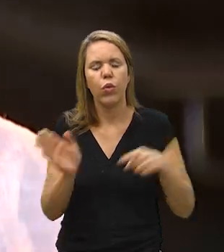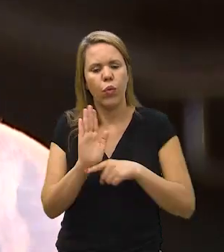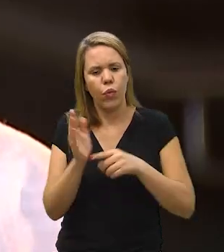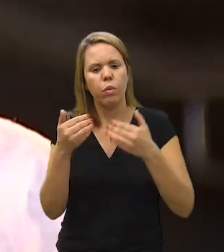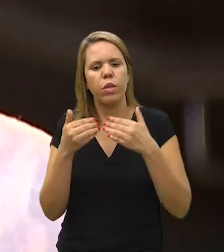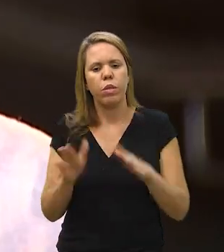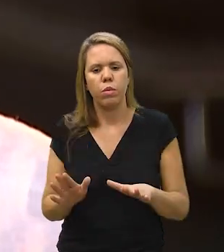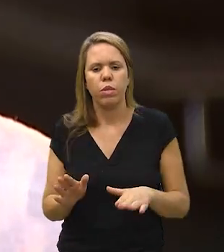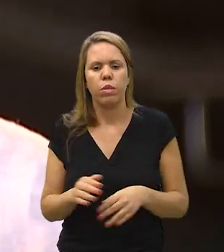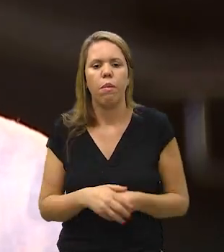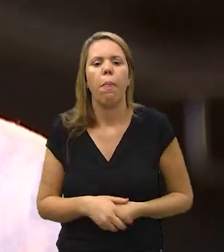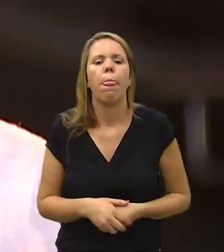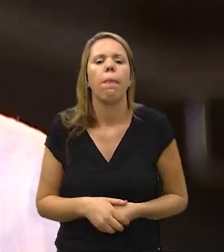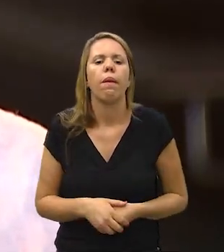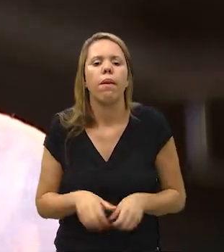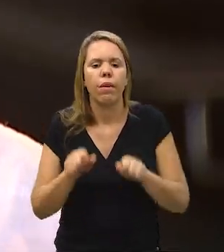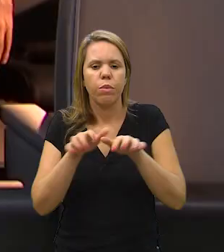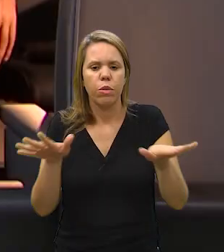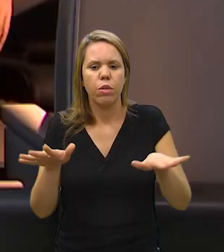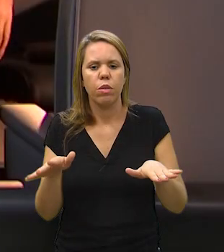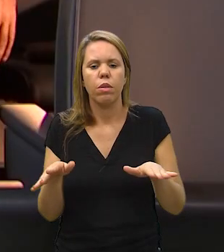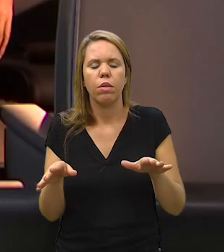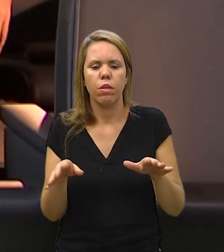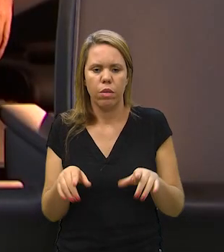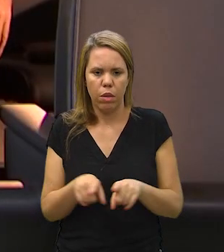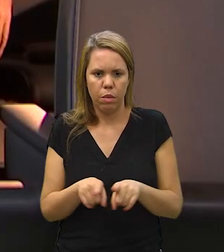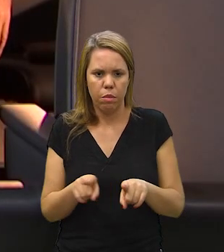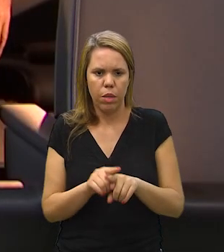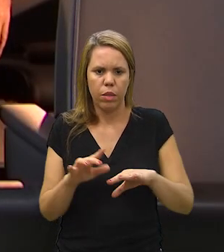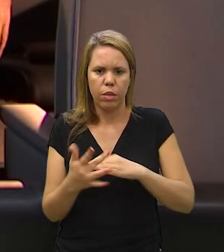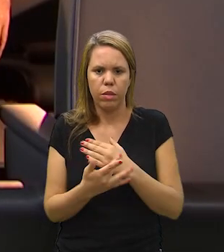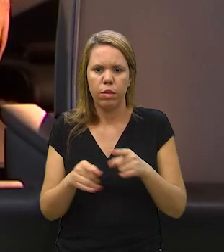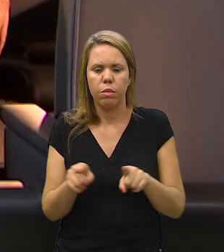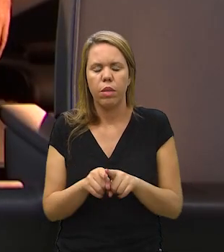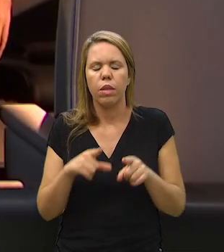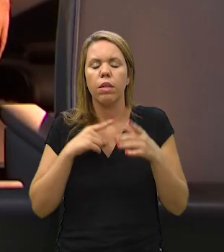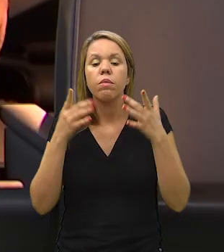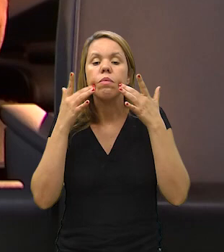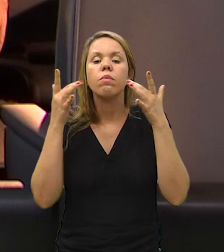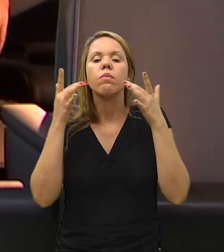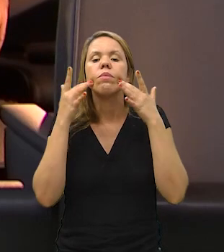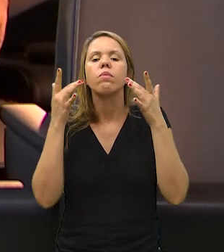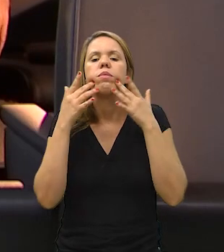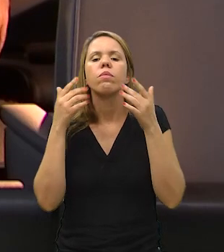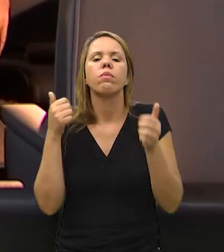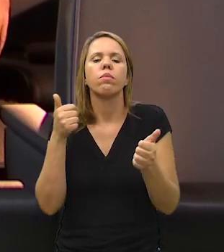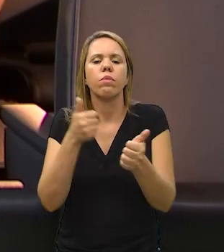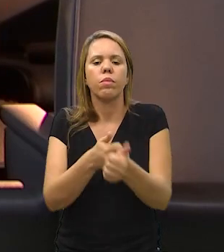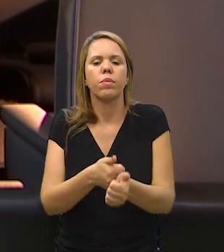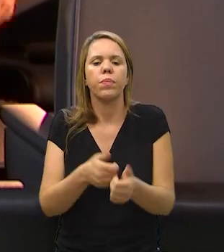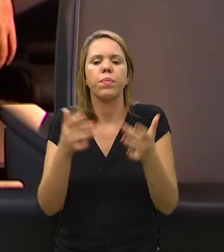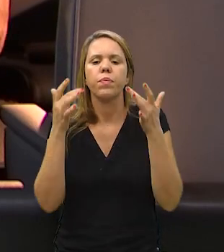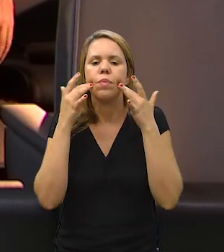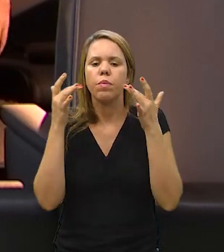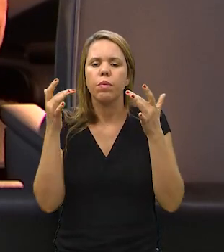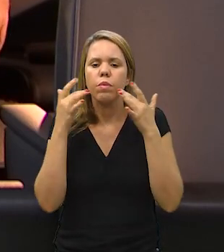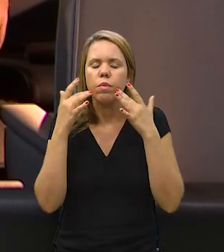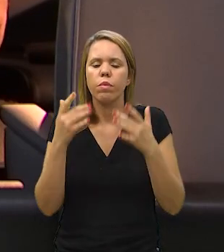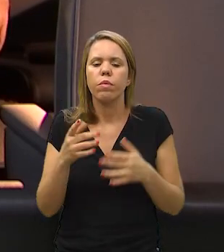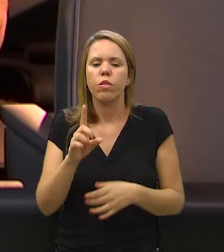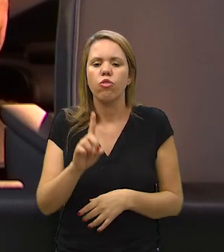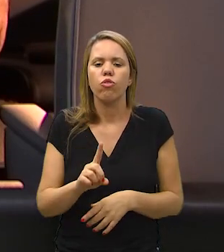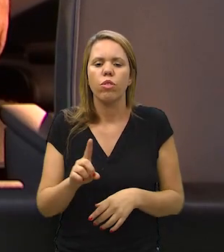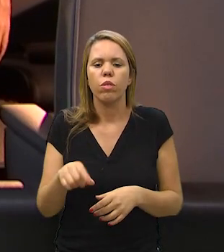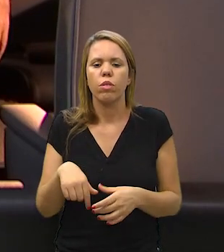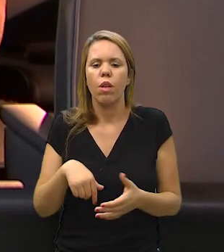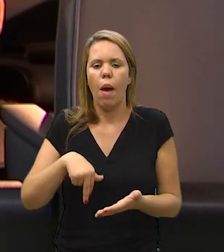disponível, né, eu disponibilizo a minha página também. E tem teatro também, acompanha, né? Sim, eu estou com um espetáculo de direção, depois espetáculo A